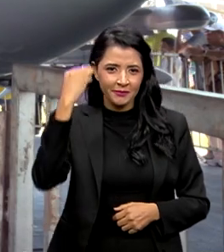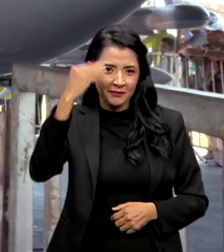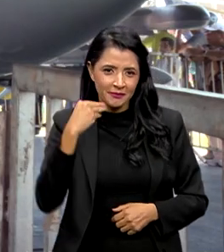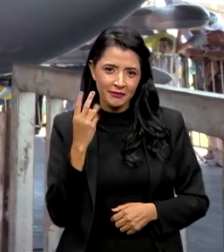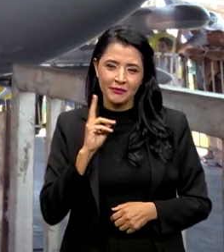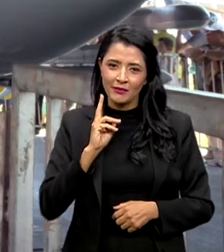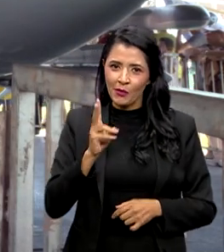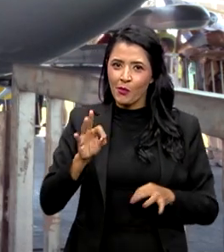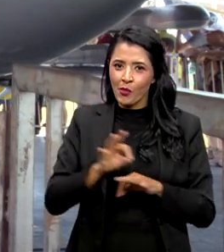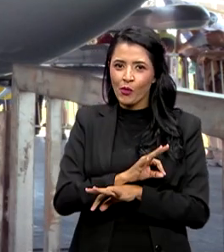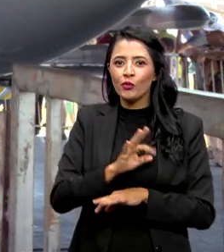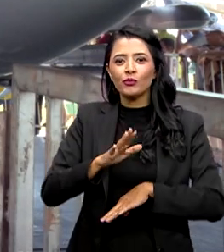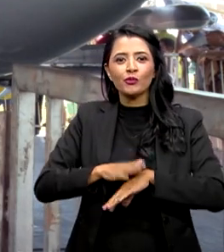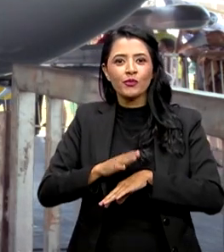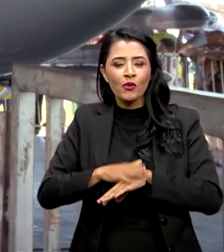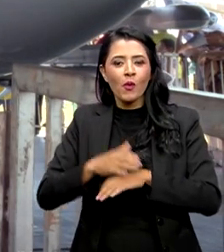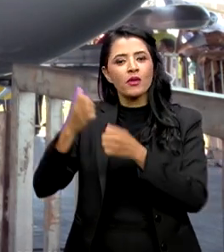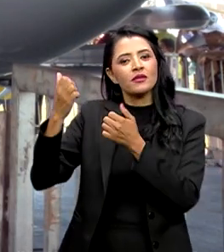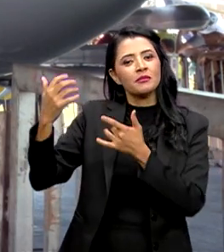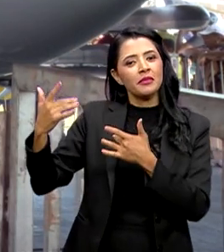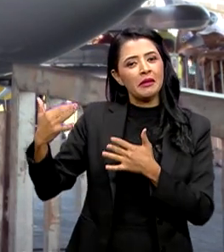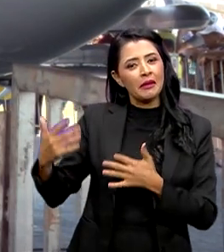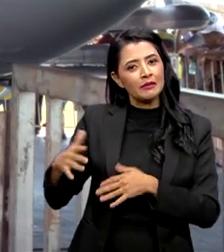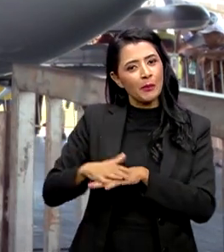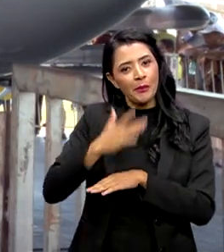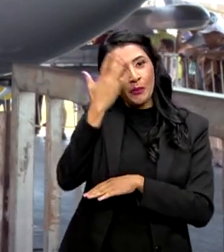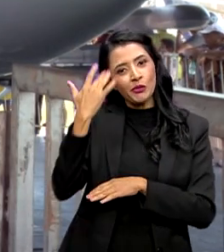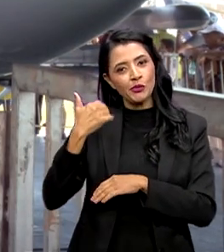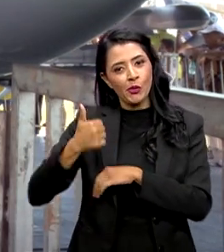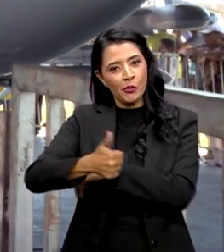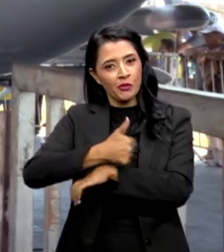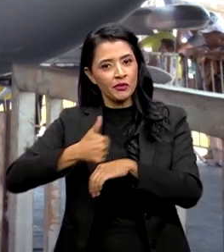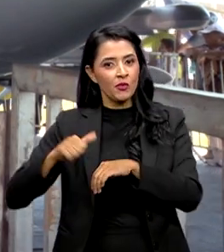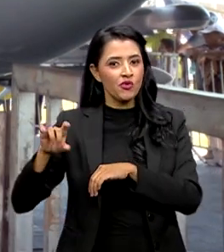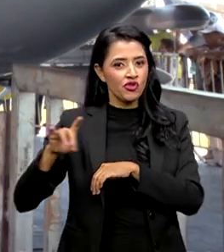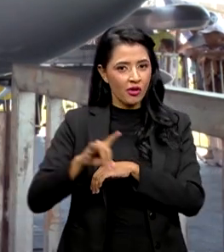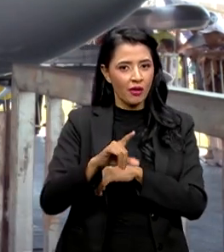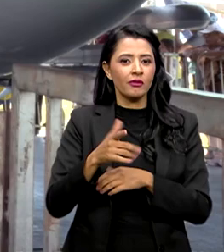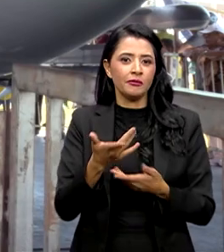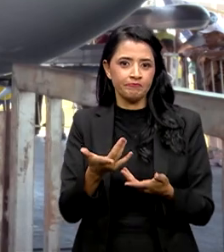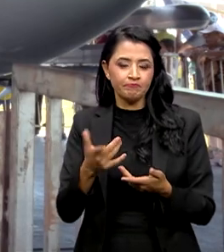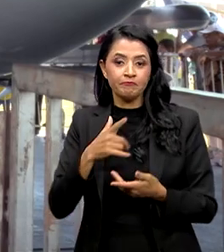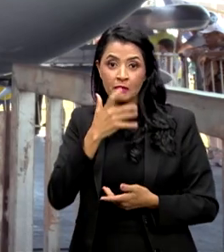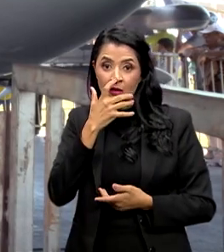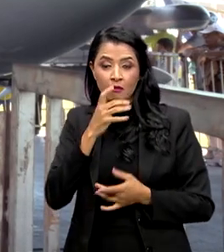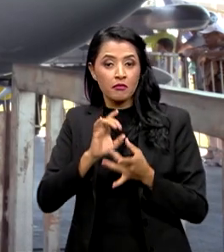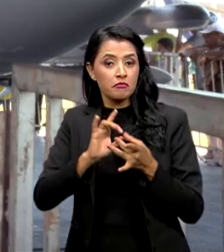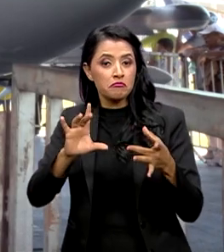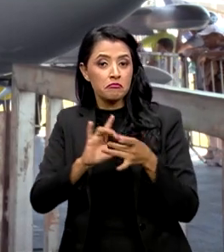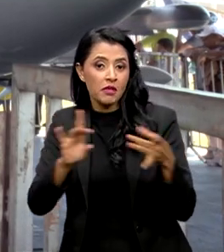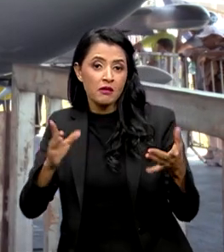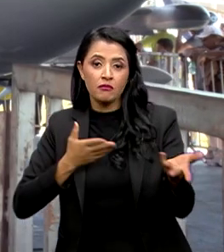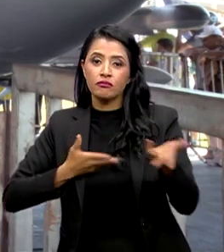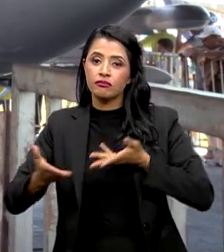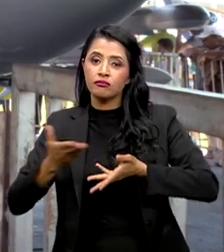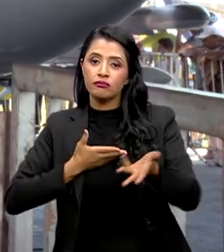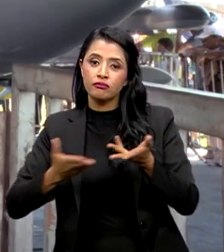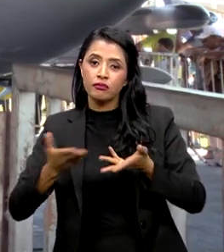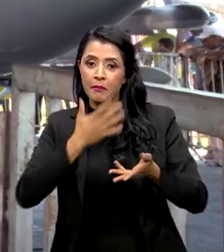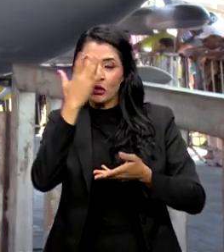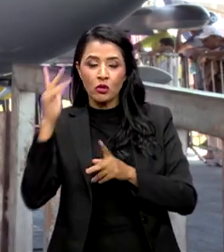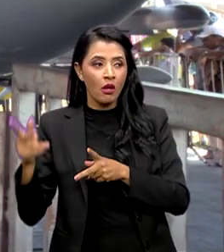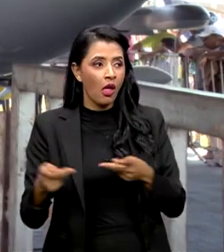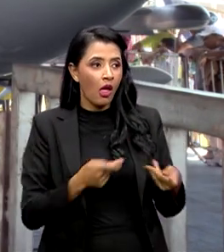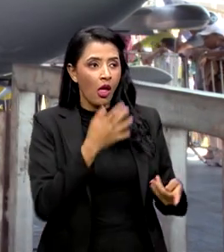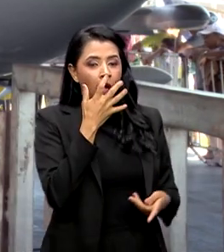fica completa com as explicações dos profissionais de cada força, que ficaram à disposição para compartilhar com os